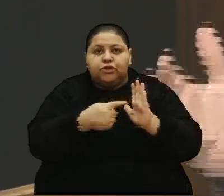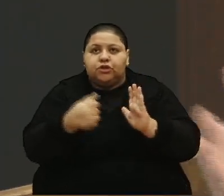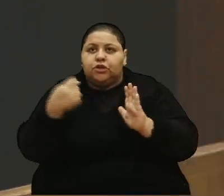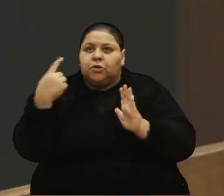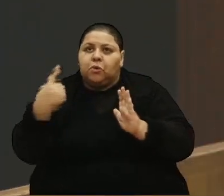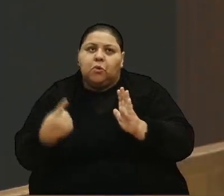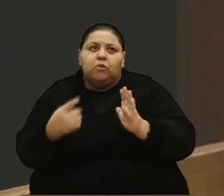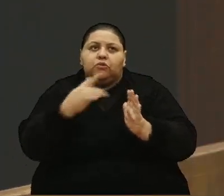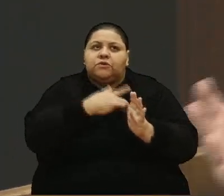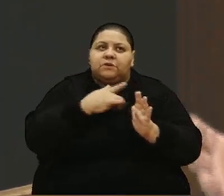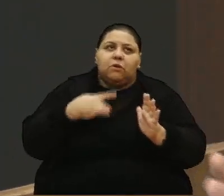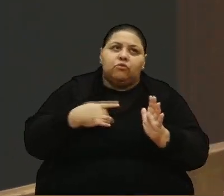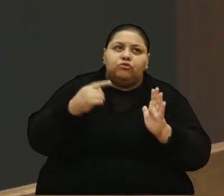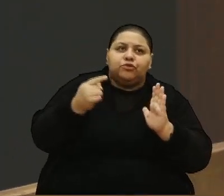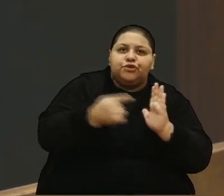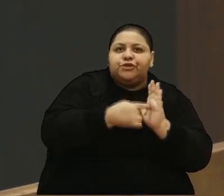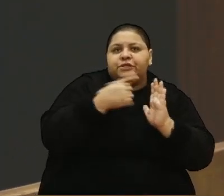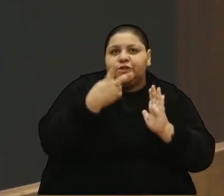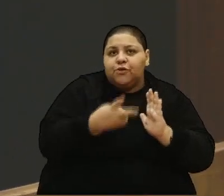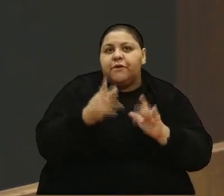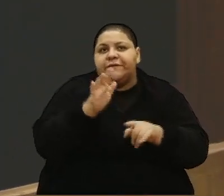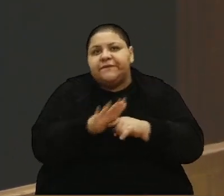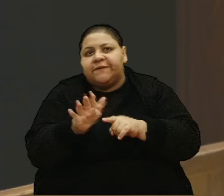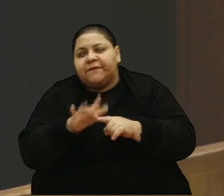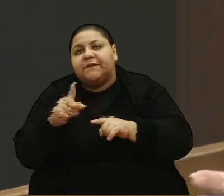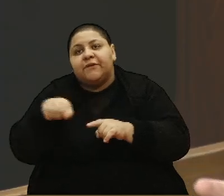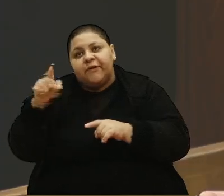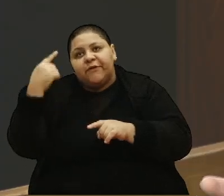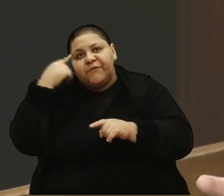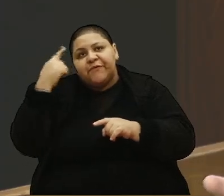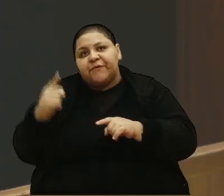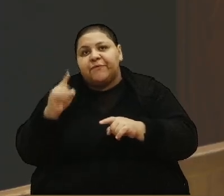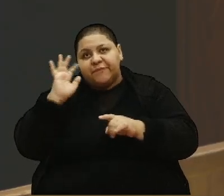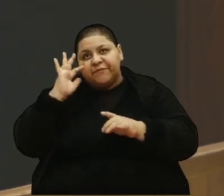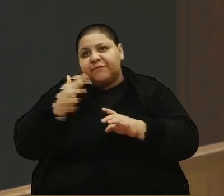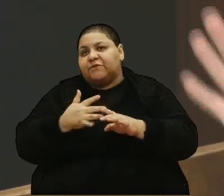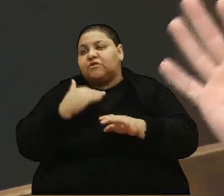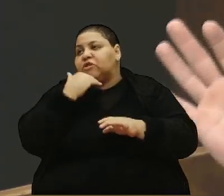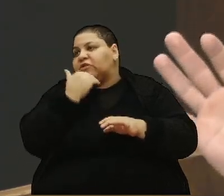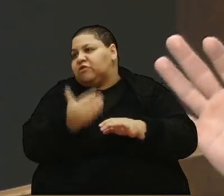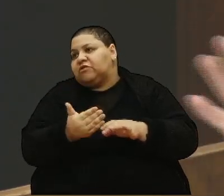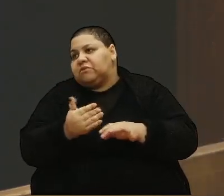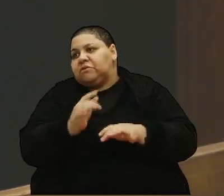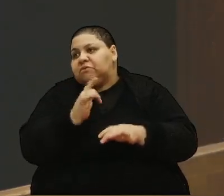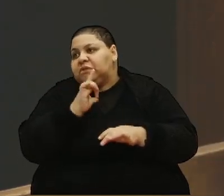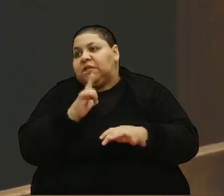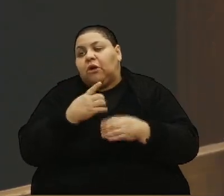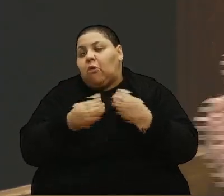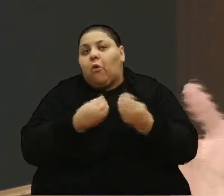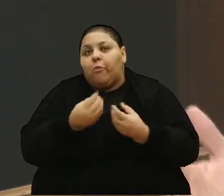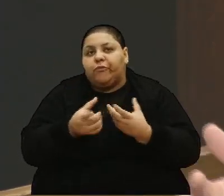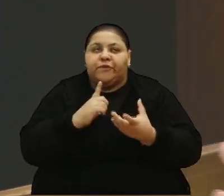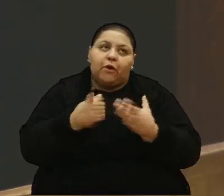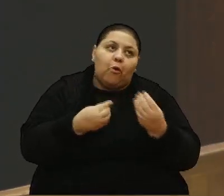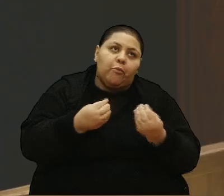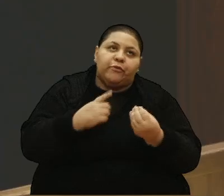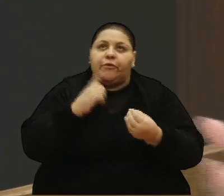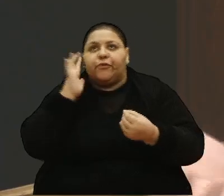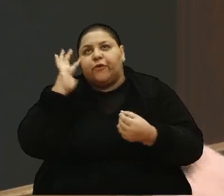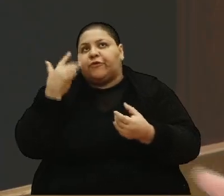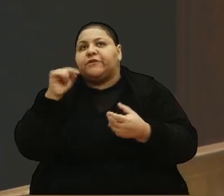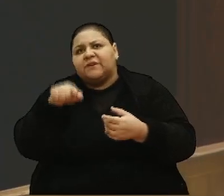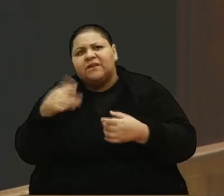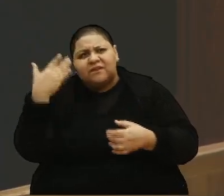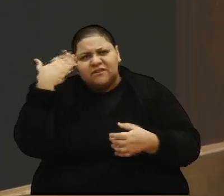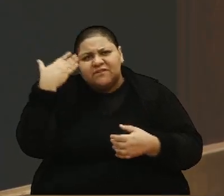demanda. Não sei. Vamos pensar. Nós temos que pensar uma solução. Não adianta dizer assim, ó, não dá, não dá, não dá, não tem. Isso eu